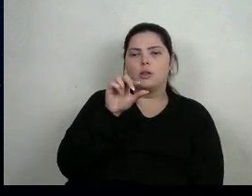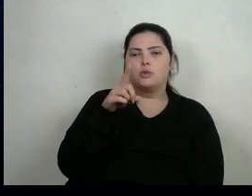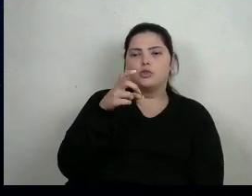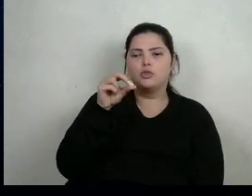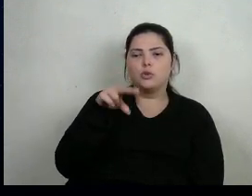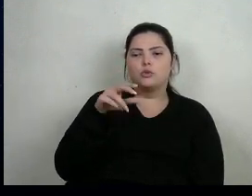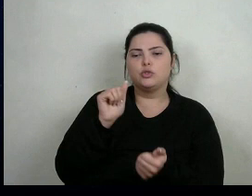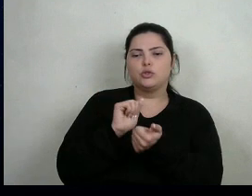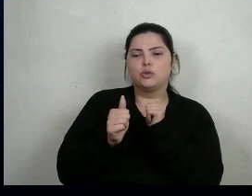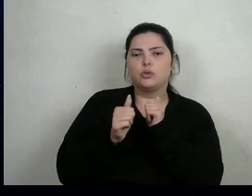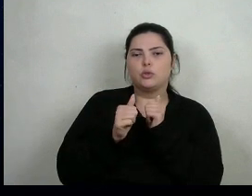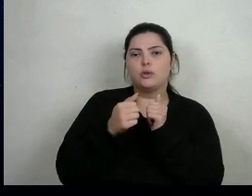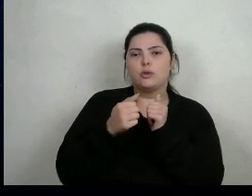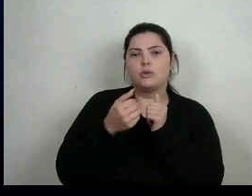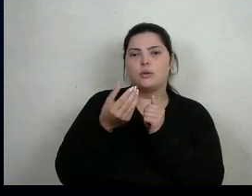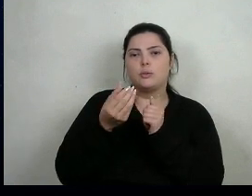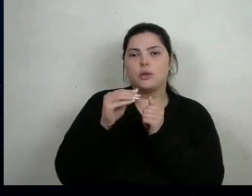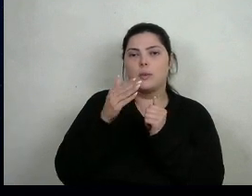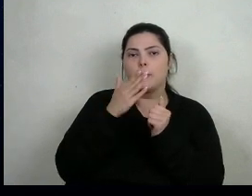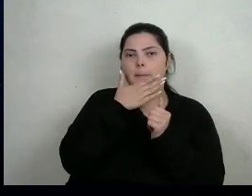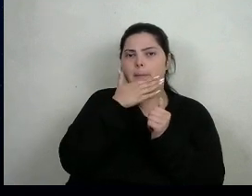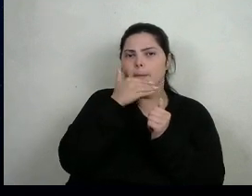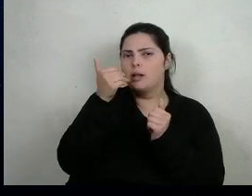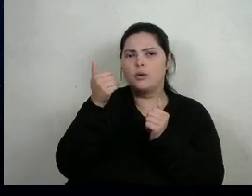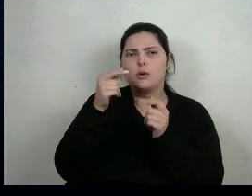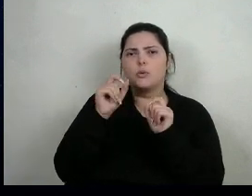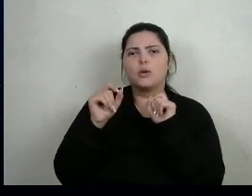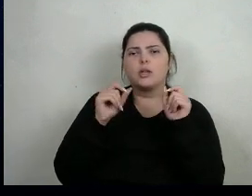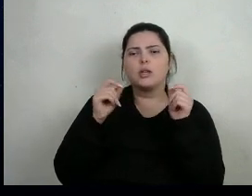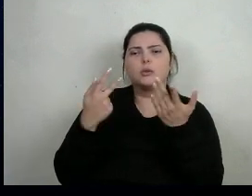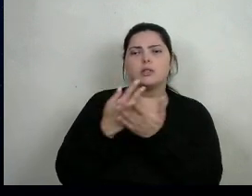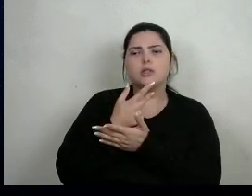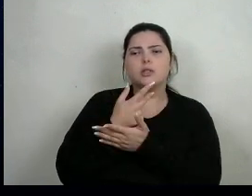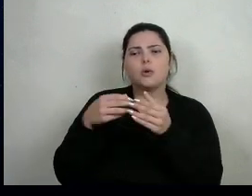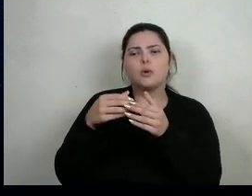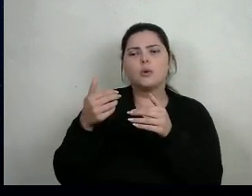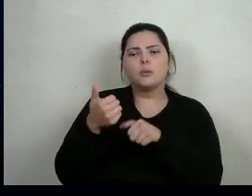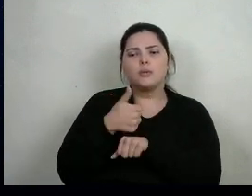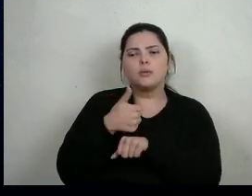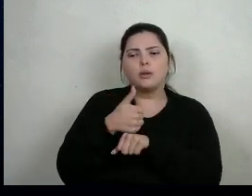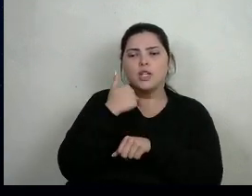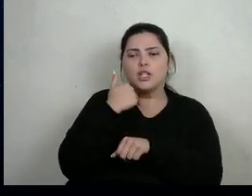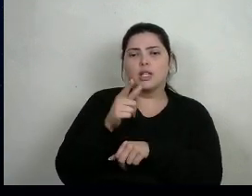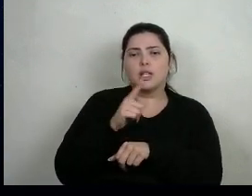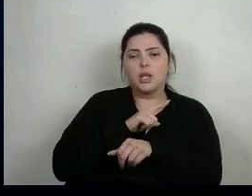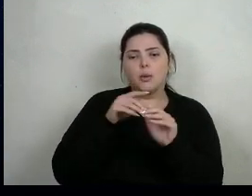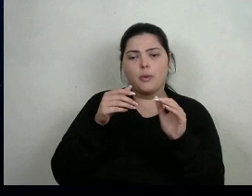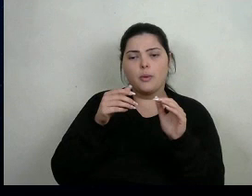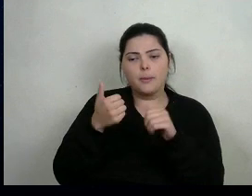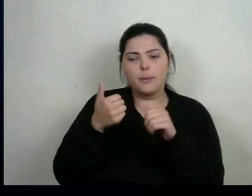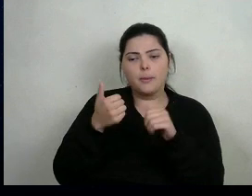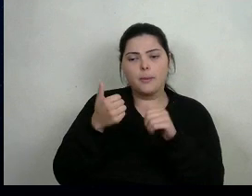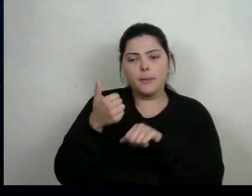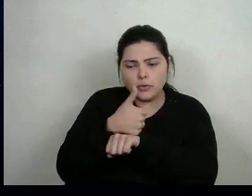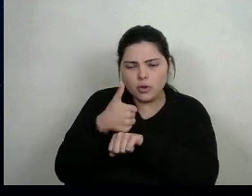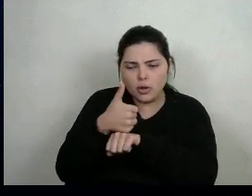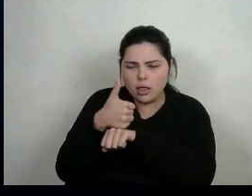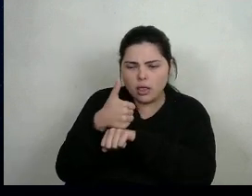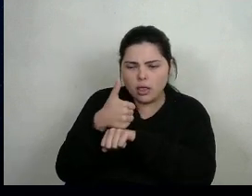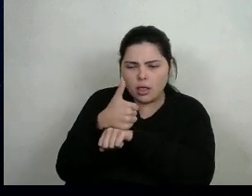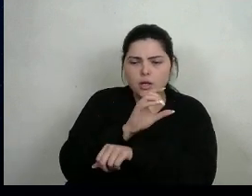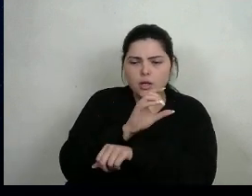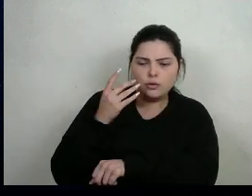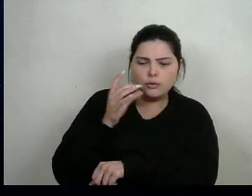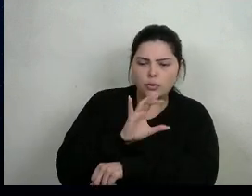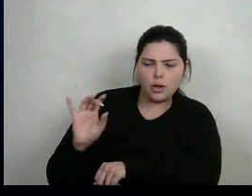colocaram os melhores o que saiu daquele time não adianta você ter um monte de estrelas individuais essas pessoas